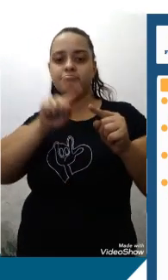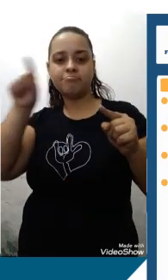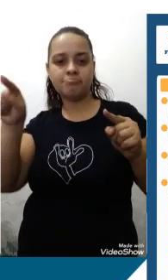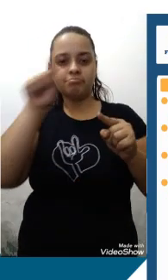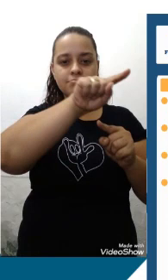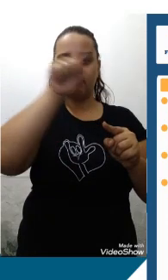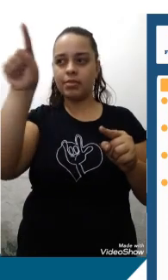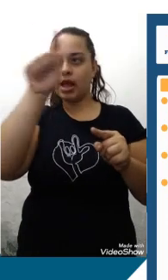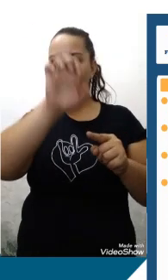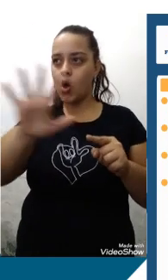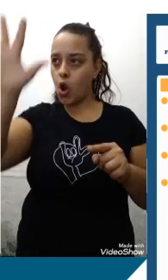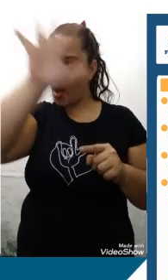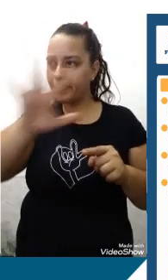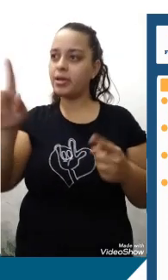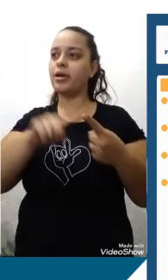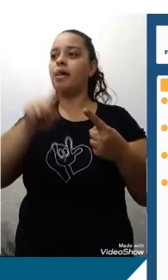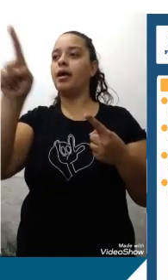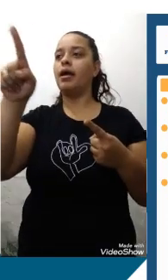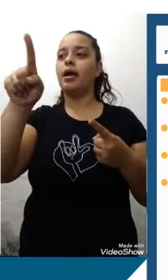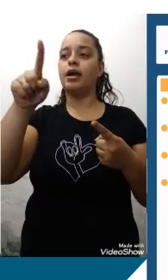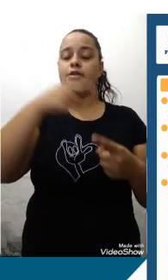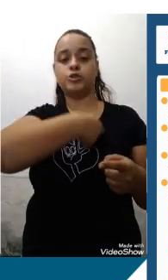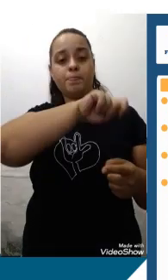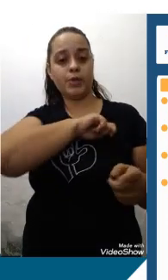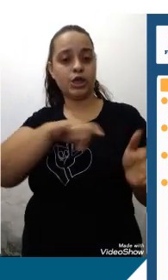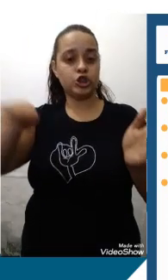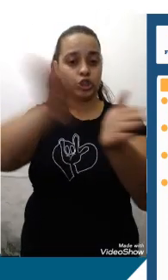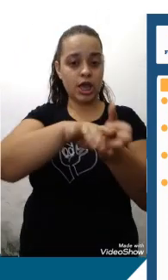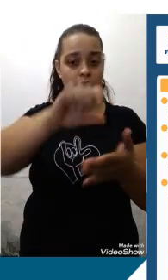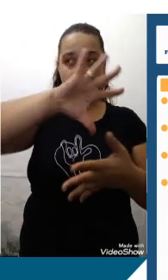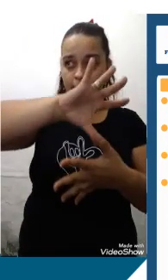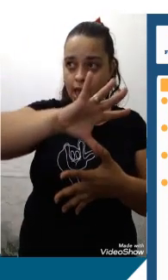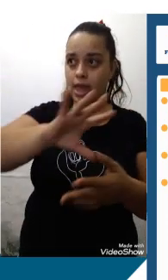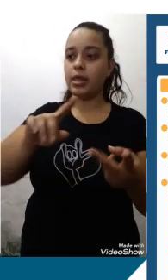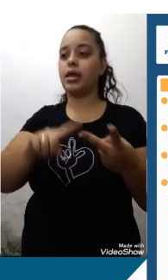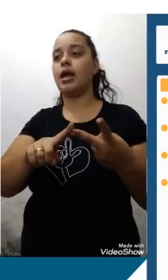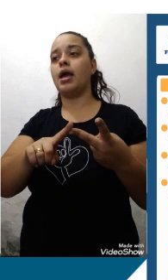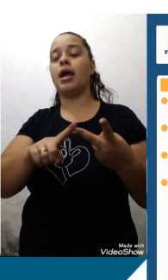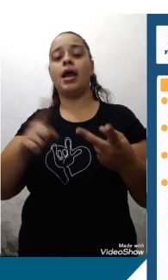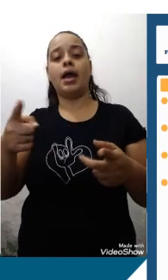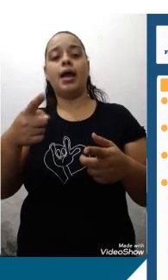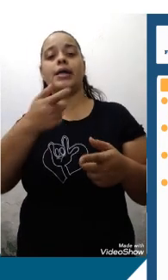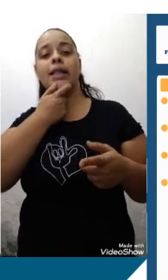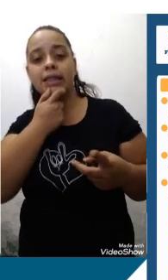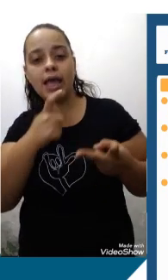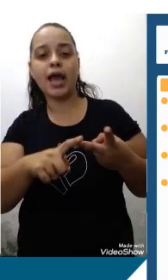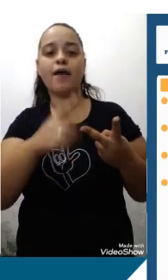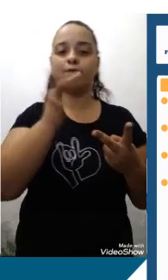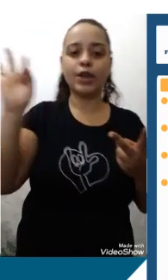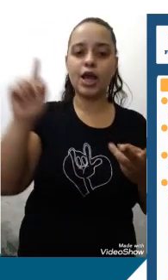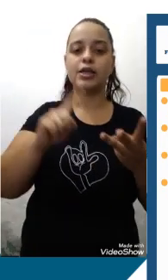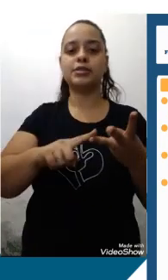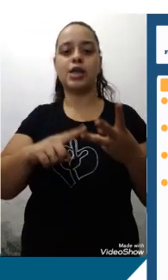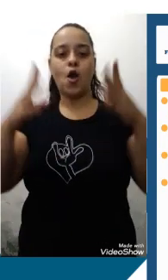pelas outras coroas europeias. Em 1492, a Espanha chega à América, e ao longo do século XVI, Inglaterra, França, Holanda e muitos